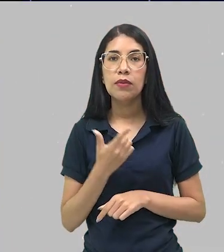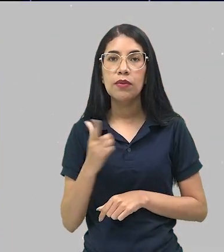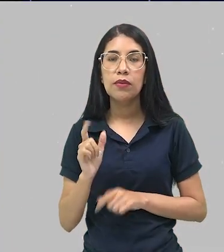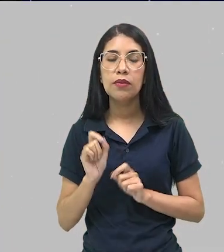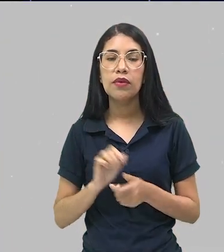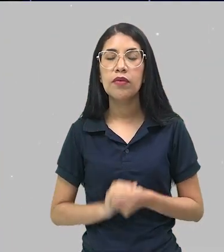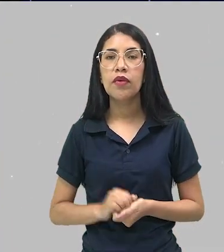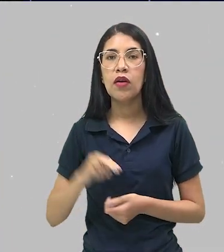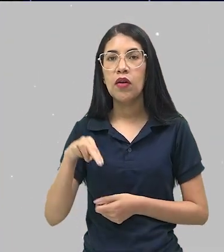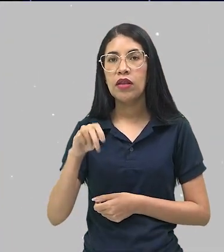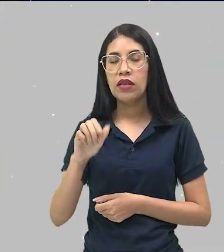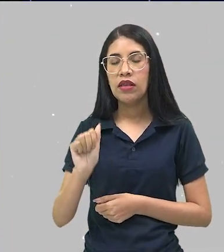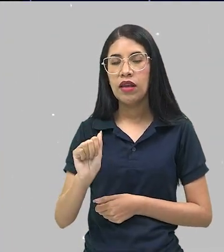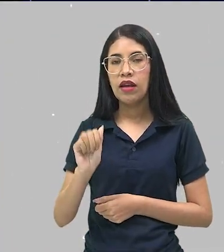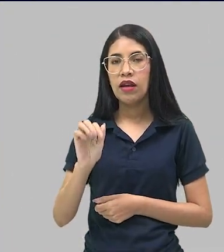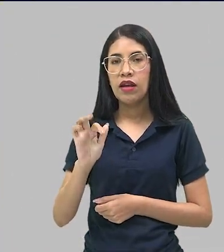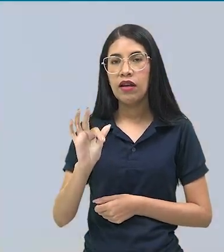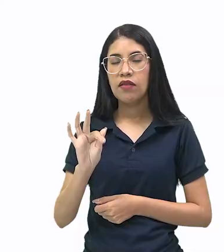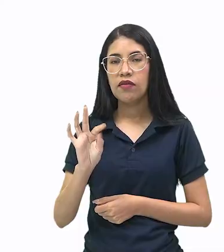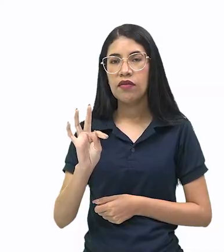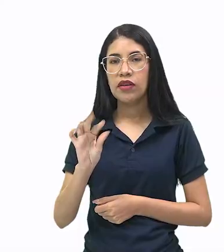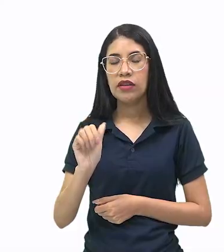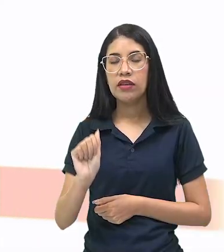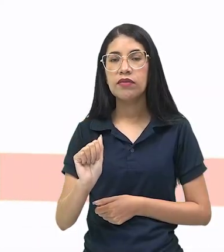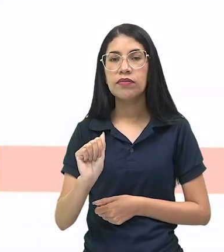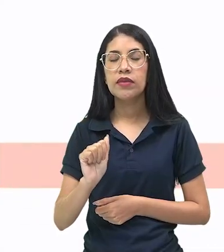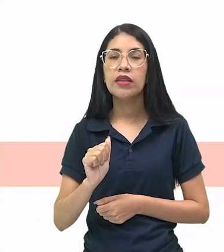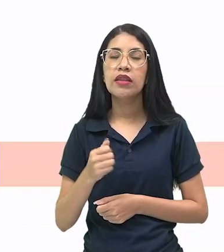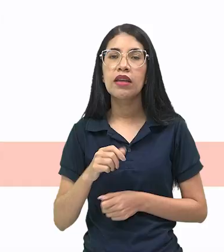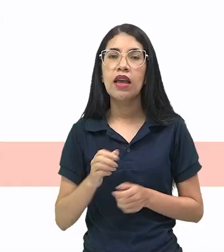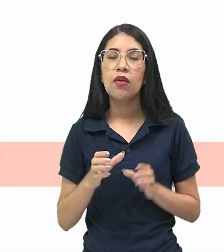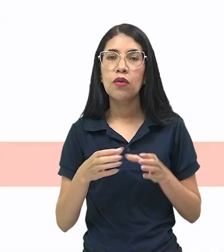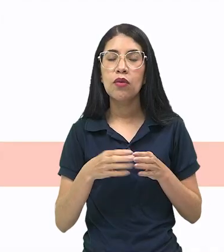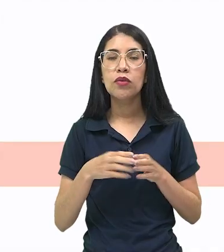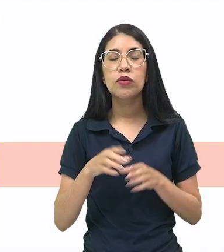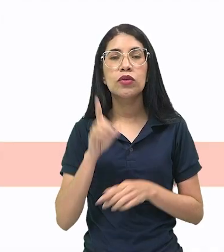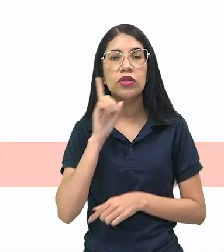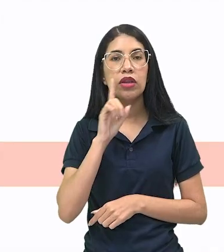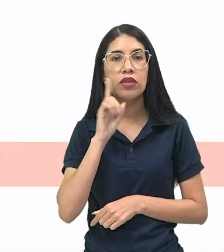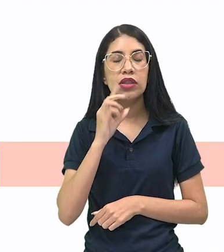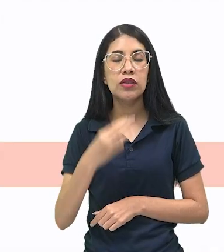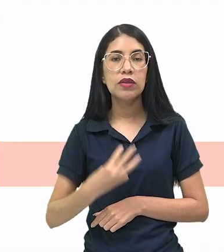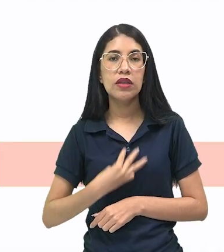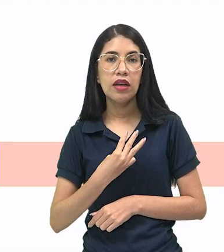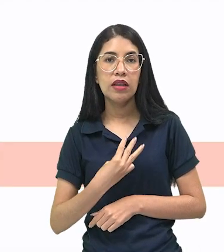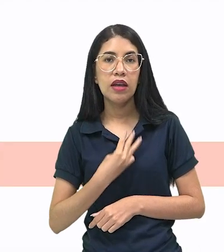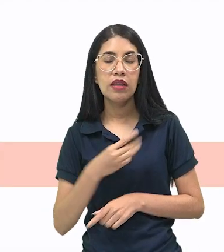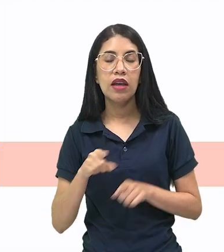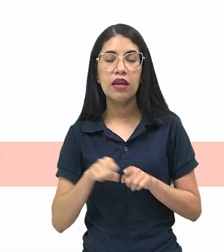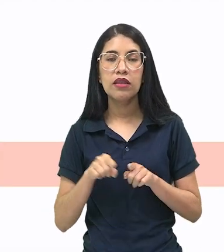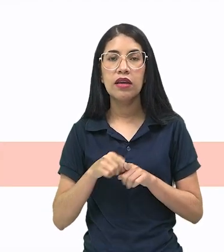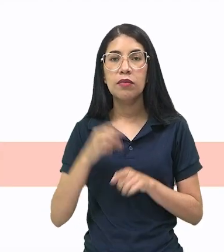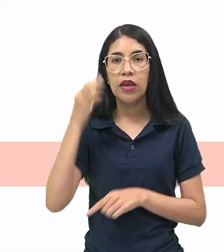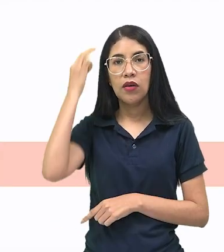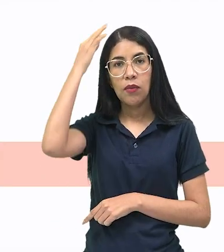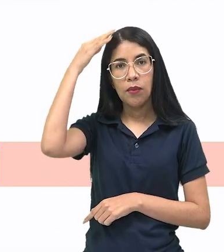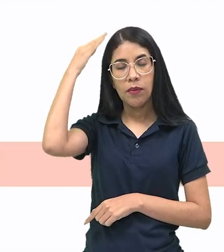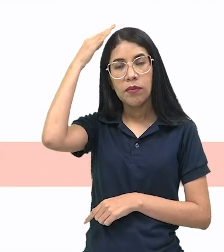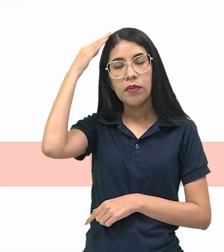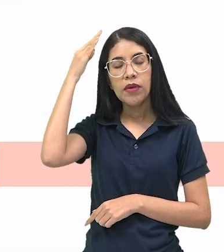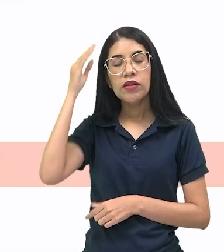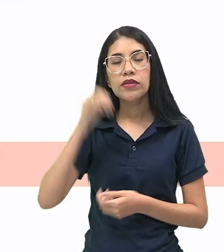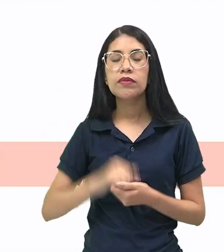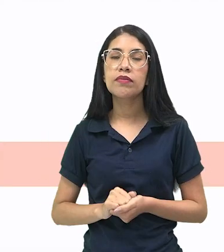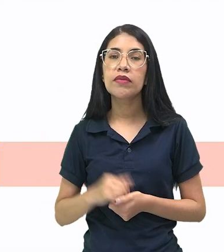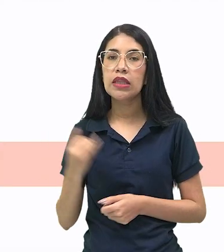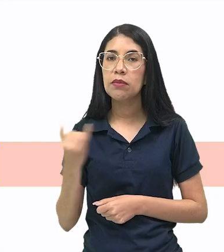o NAFTA, né, formado ali, basicamente, pelos Estados Unidos, pelo Canadá e pelo México, é um importante